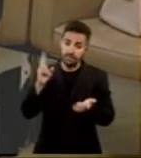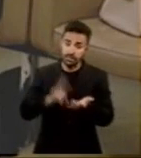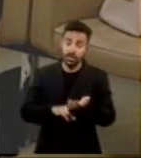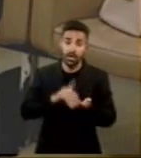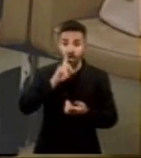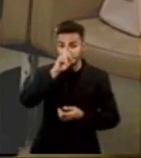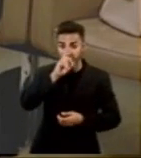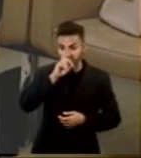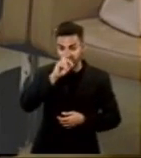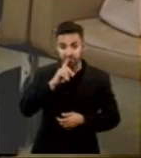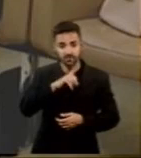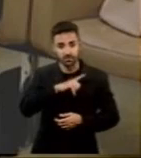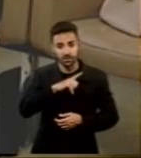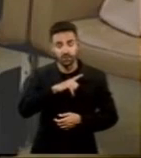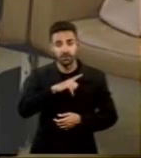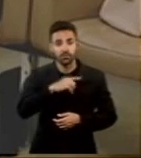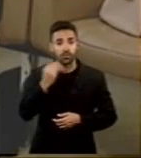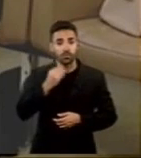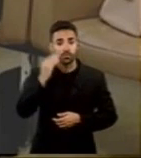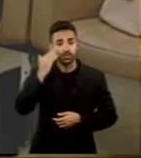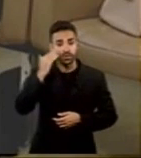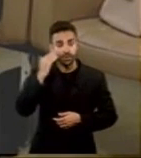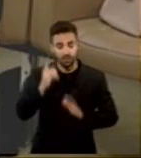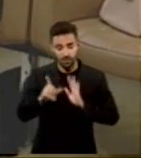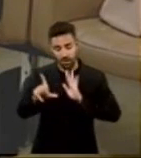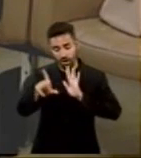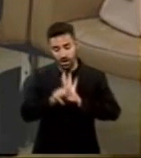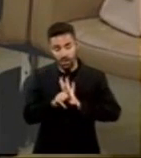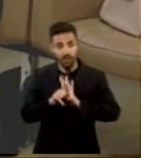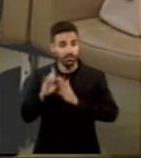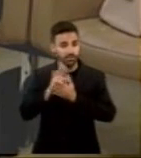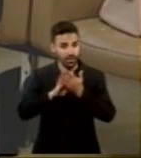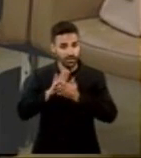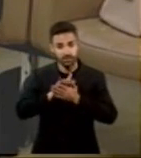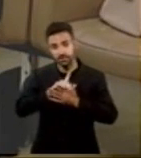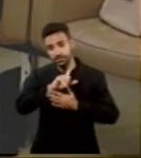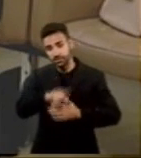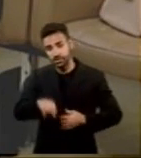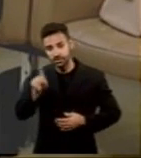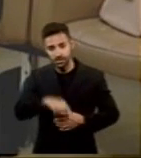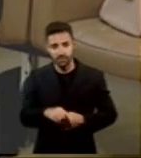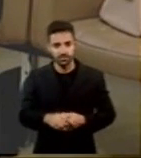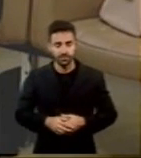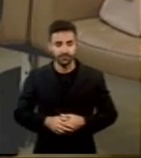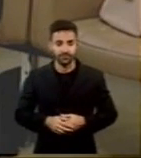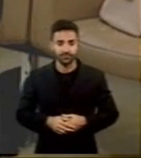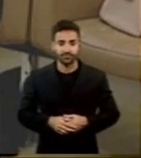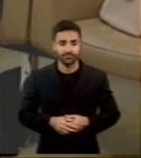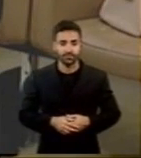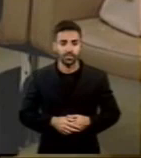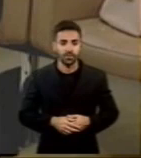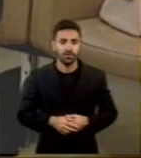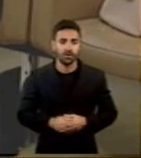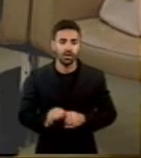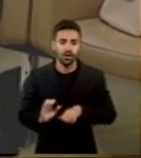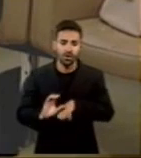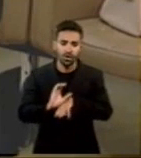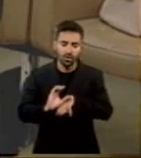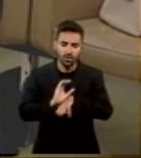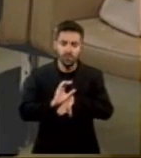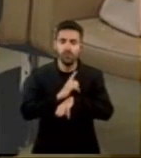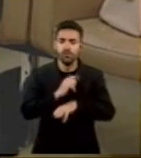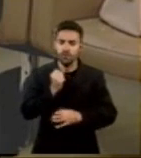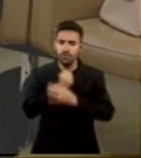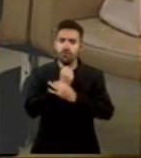essa realidade de entender que essa lei não foi revogada, que a Constituição garante essa